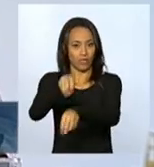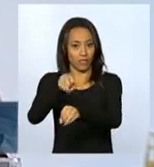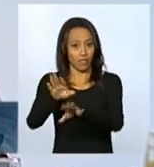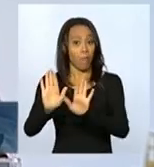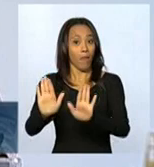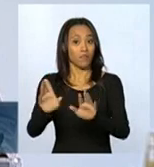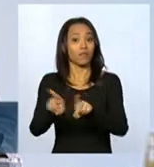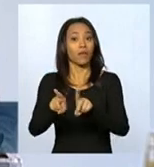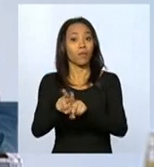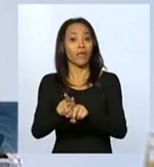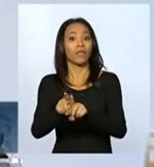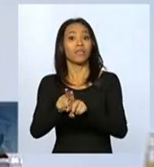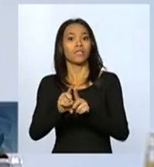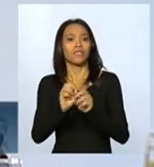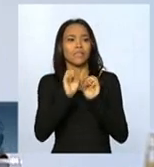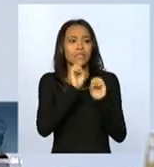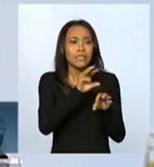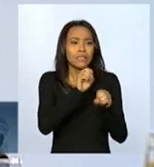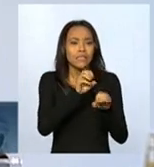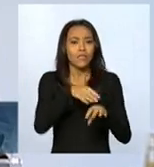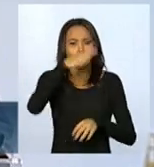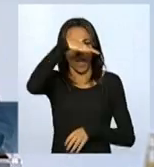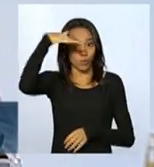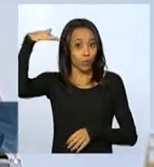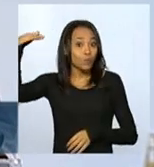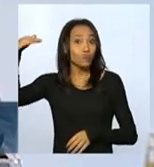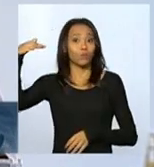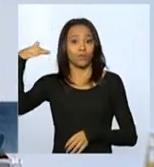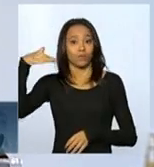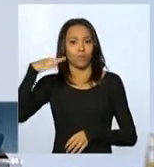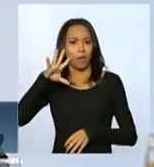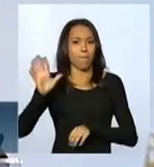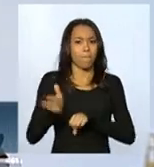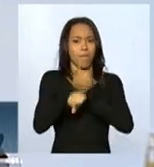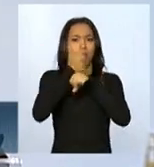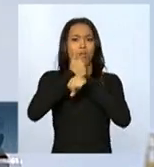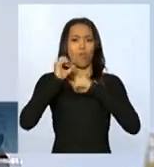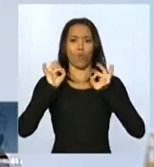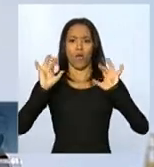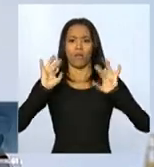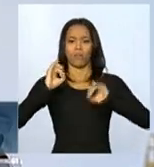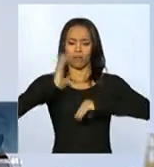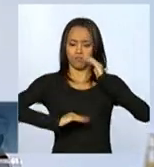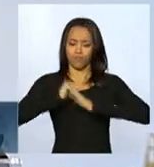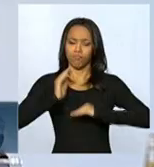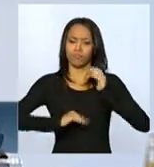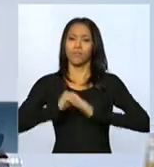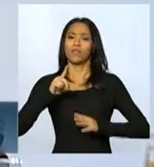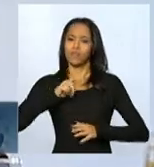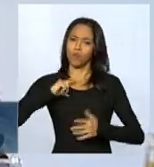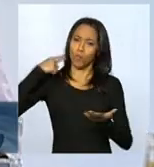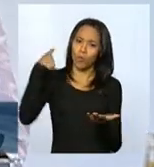na educação de adultos como eu, para qualificação e exercício profissional responsável.